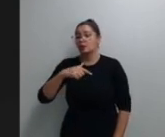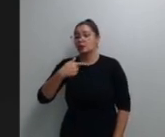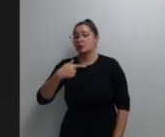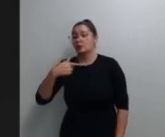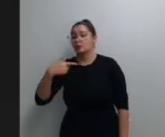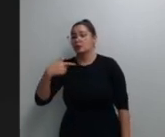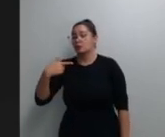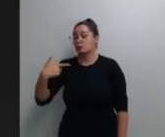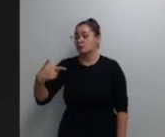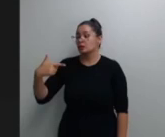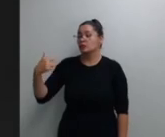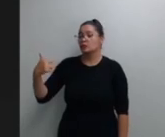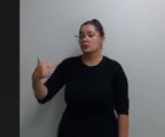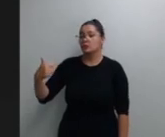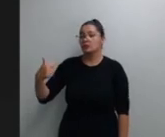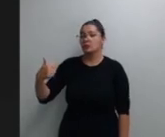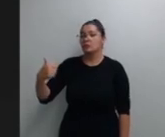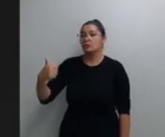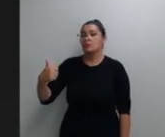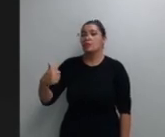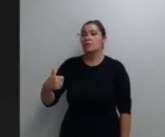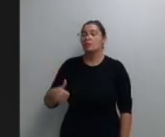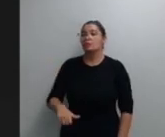1871-201 será